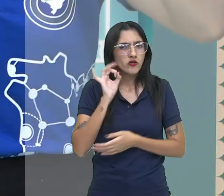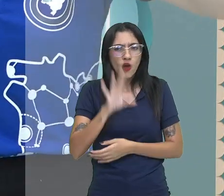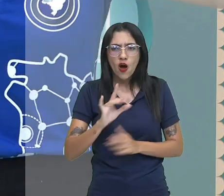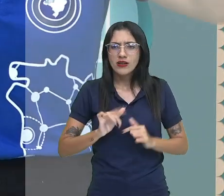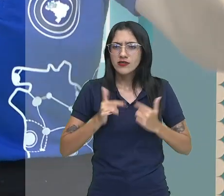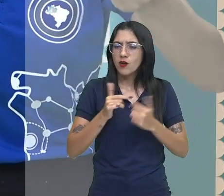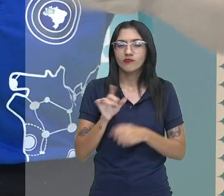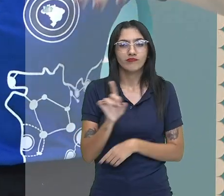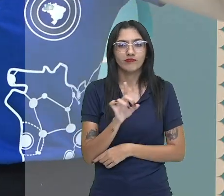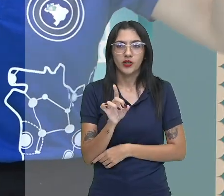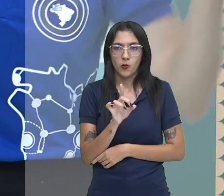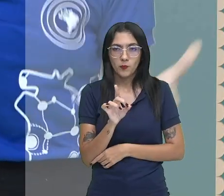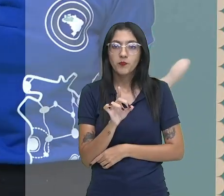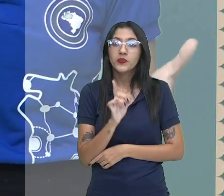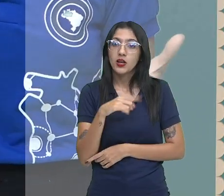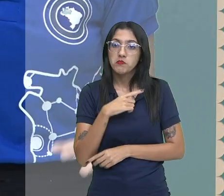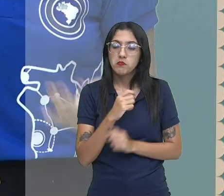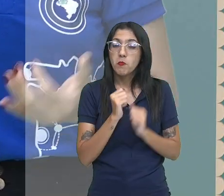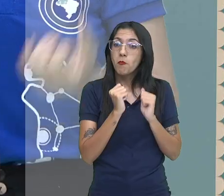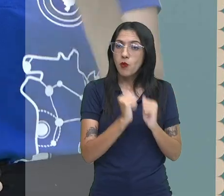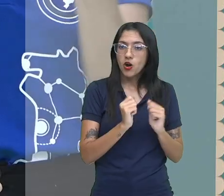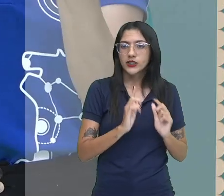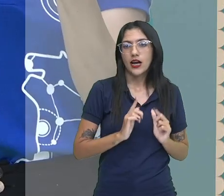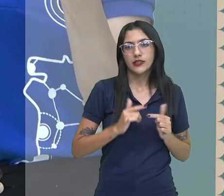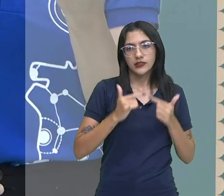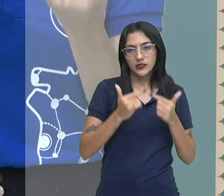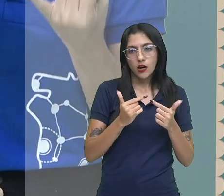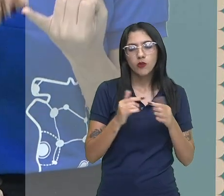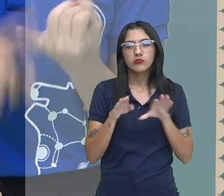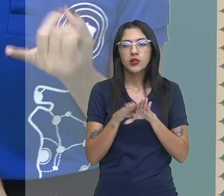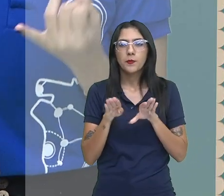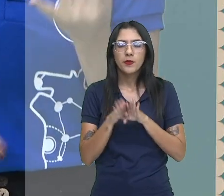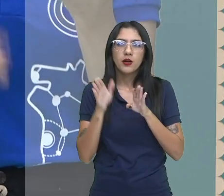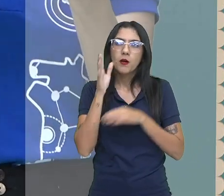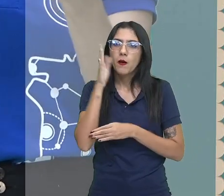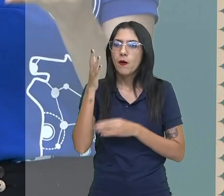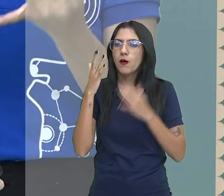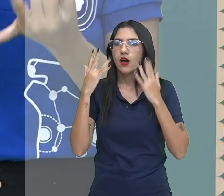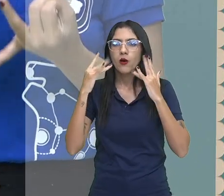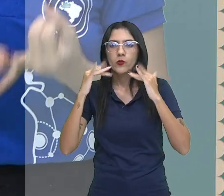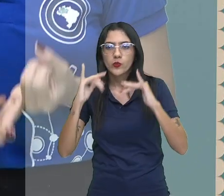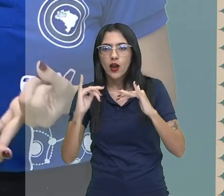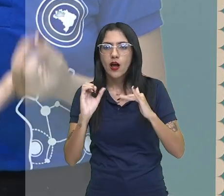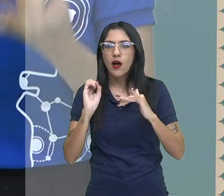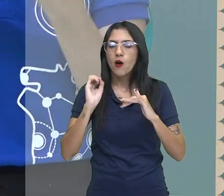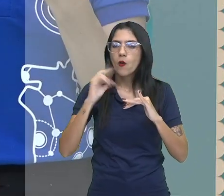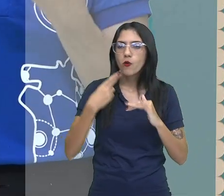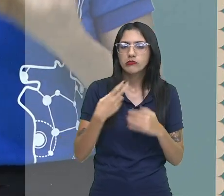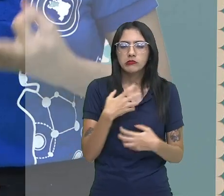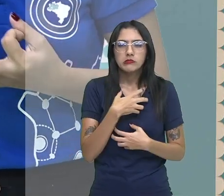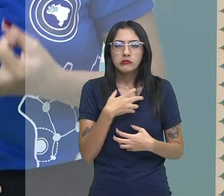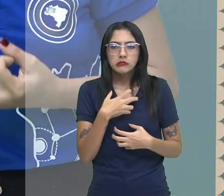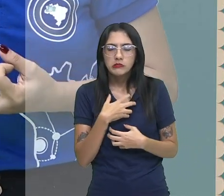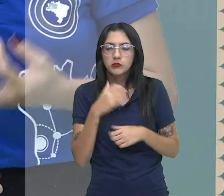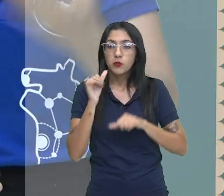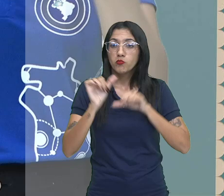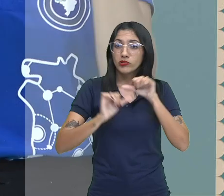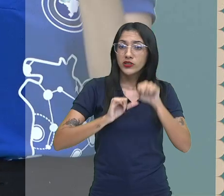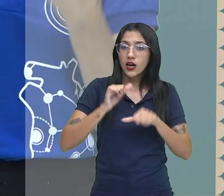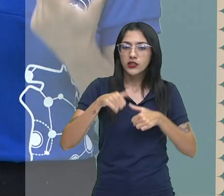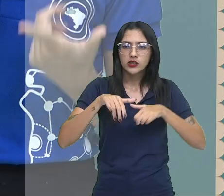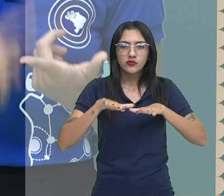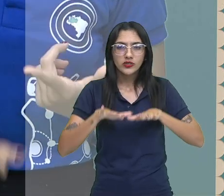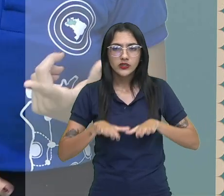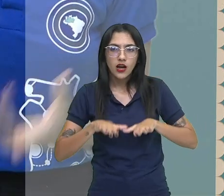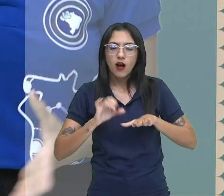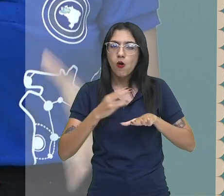ação. Não só. Ele pode ser uma ação, mas ele pode ser um fenômeno natural, pode ser um estado, uma mudança de estado,